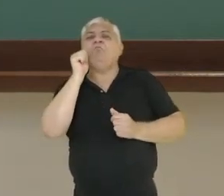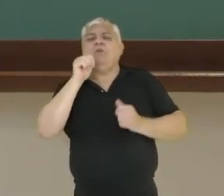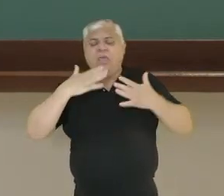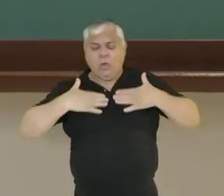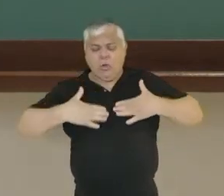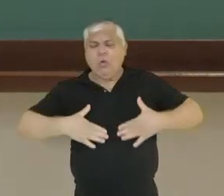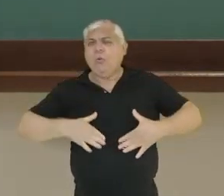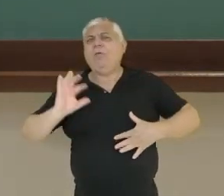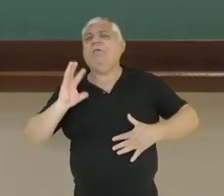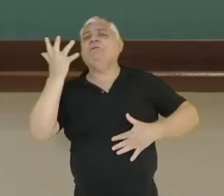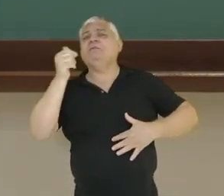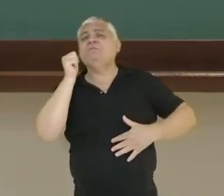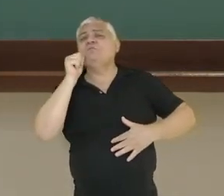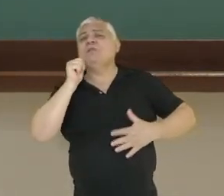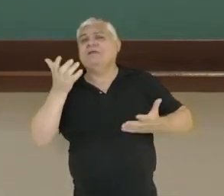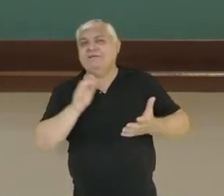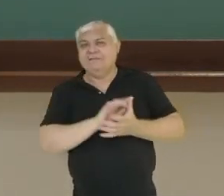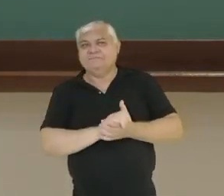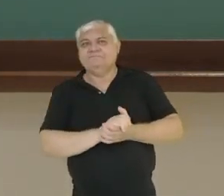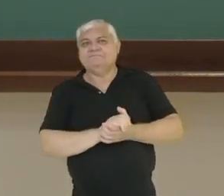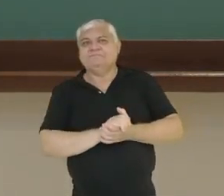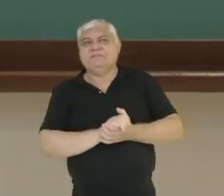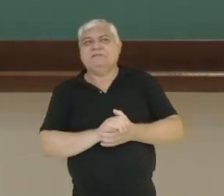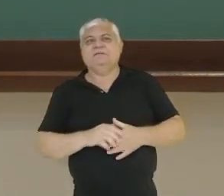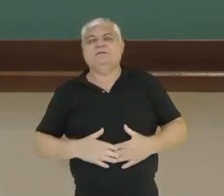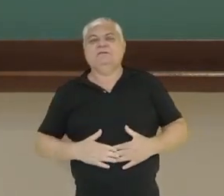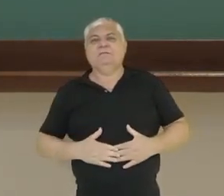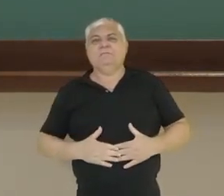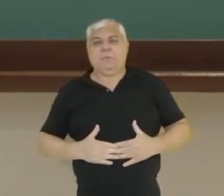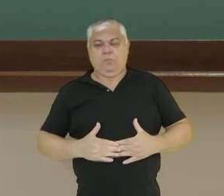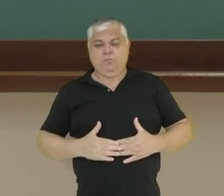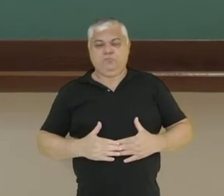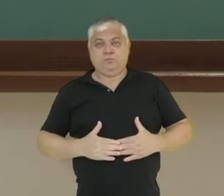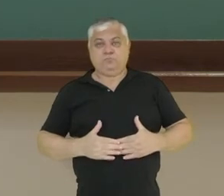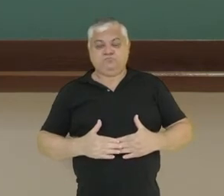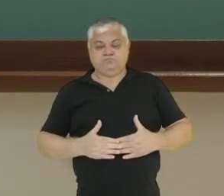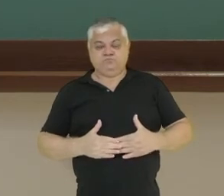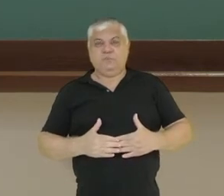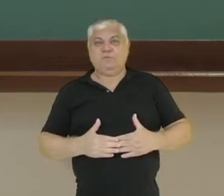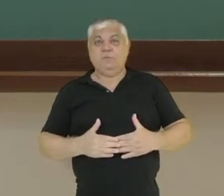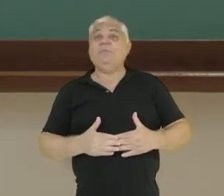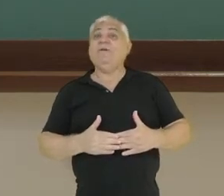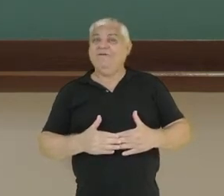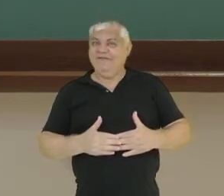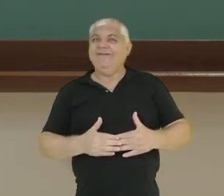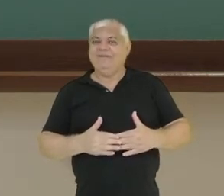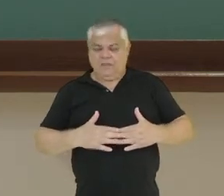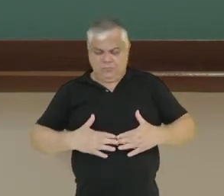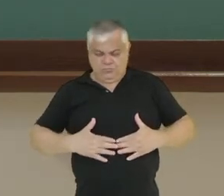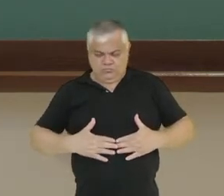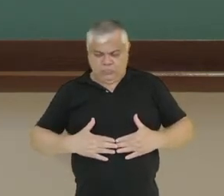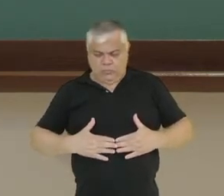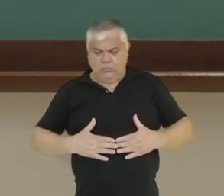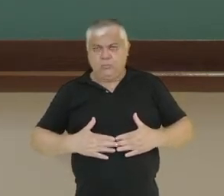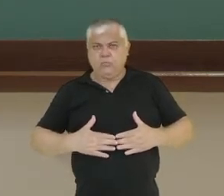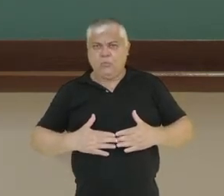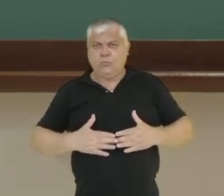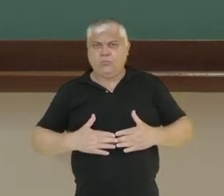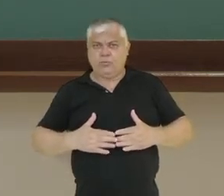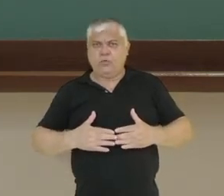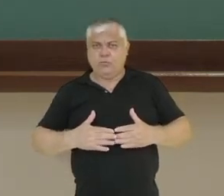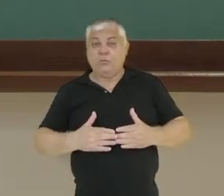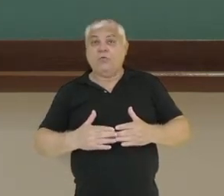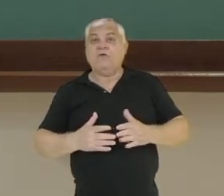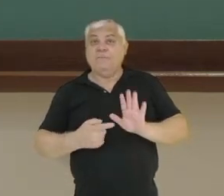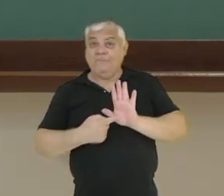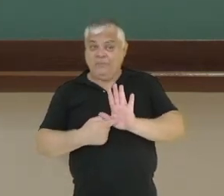no corpo dela? A barriga dela também vai começar a crescer nesse período. É nesse período que vai ficar, que ela vai mostrar lá,